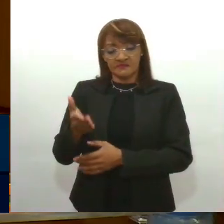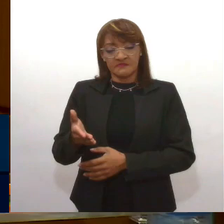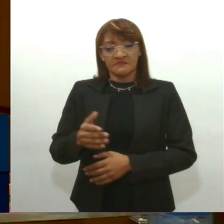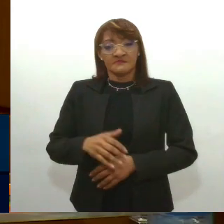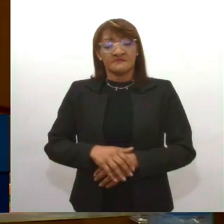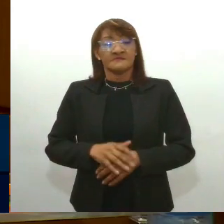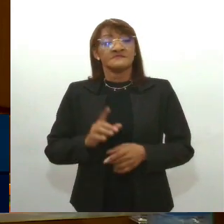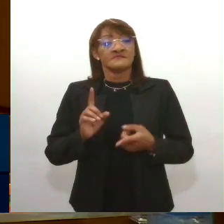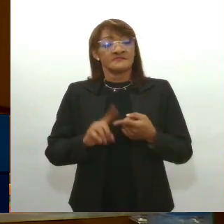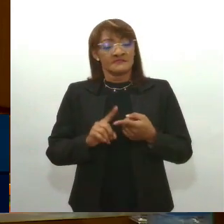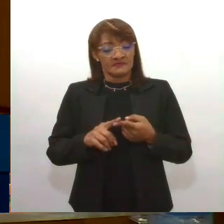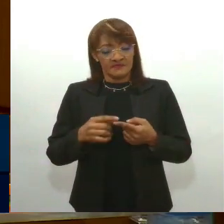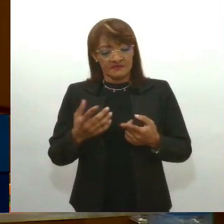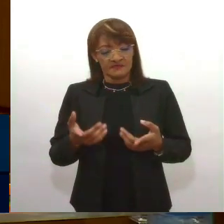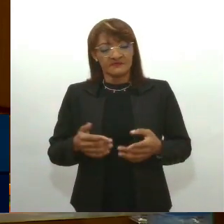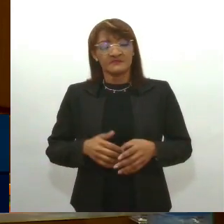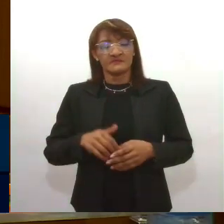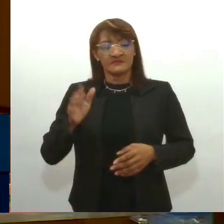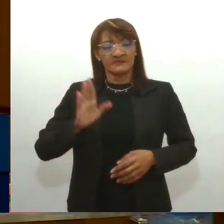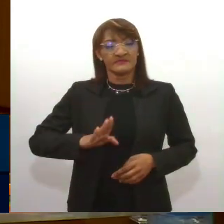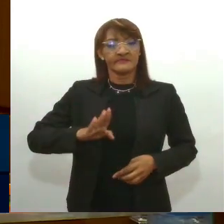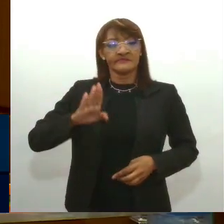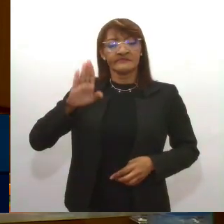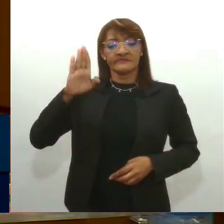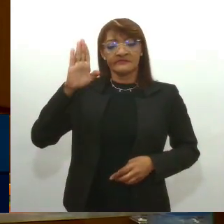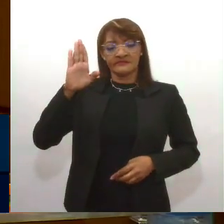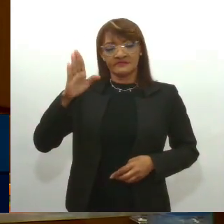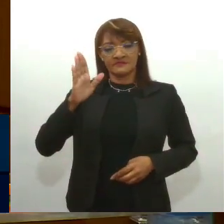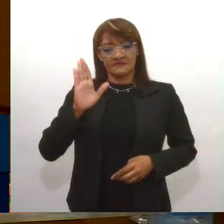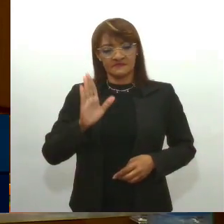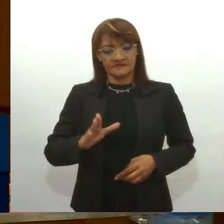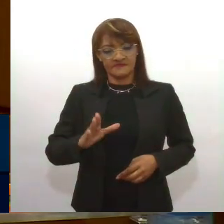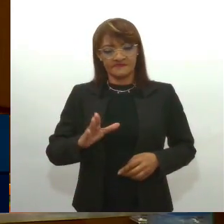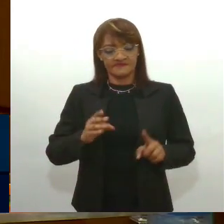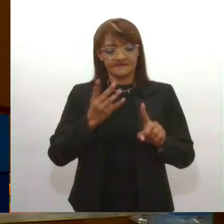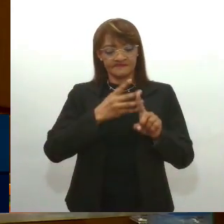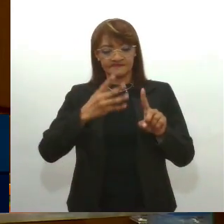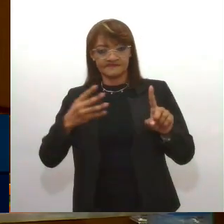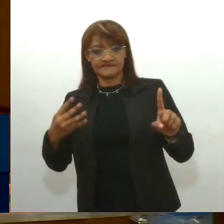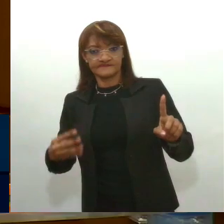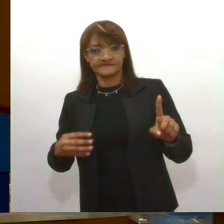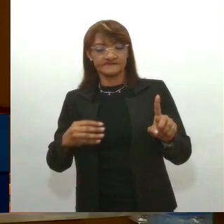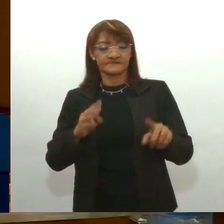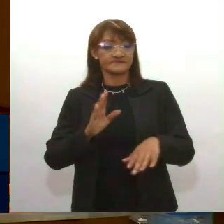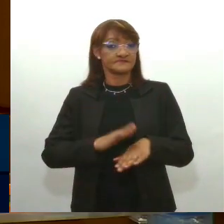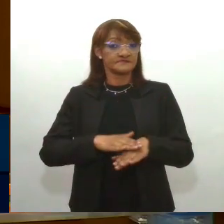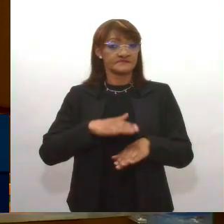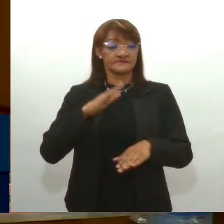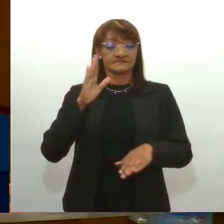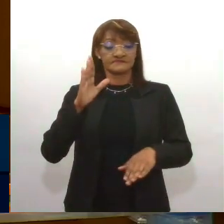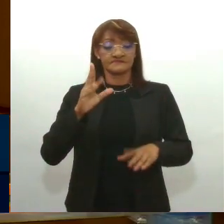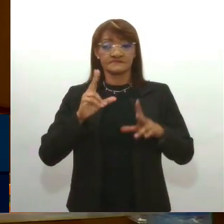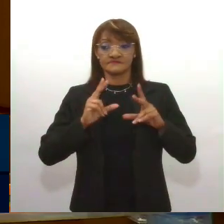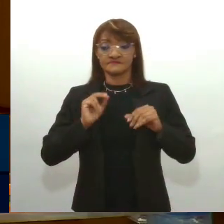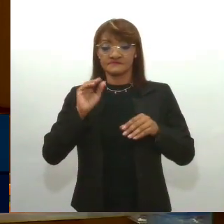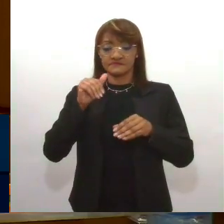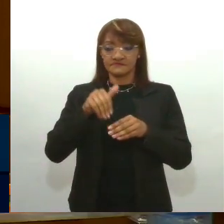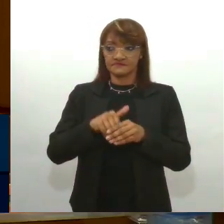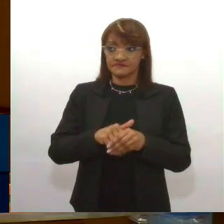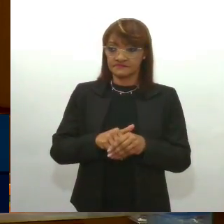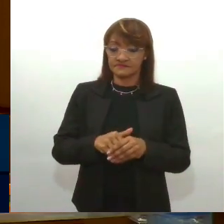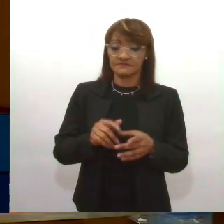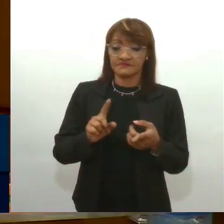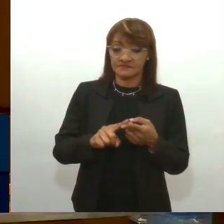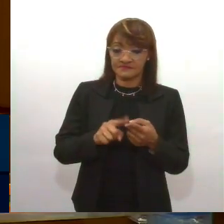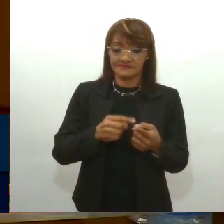candidato assumidamente LGBT mais bem votado e também a minha companheira né de luta Jéssica